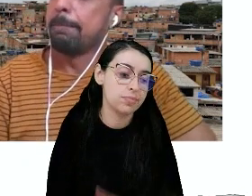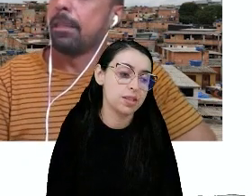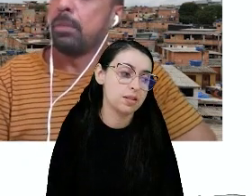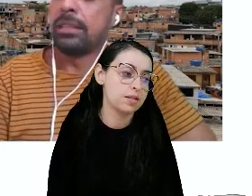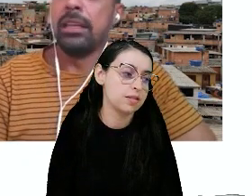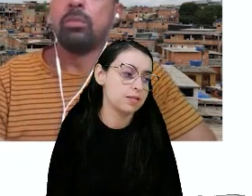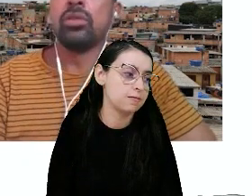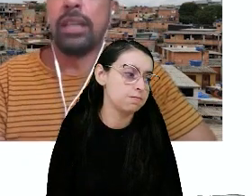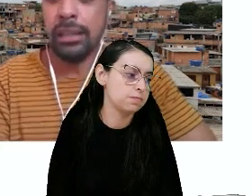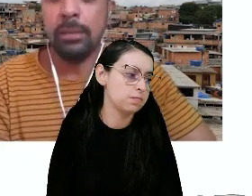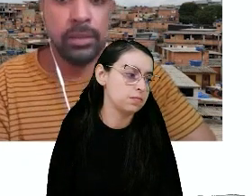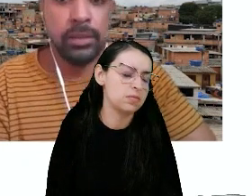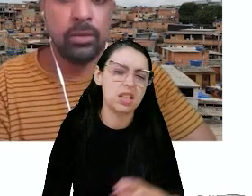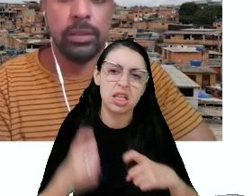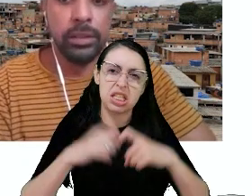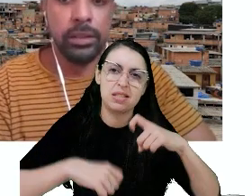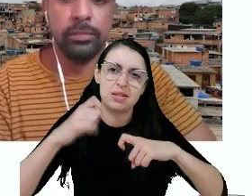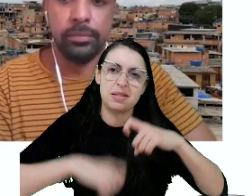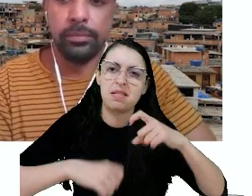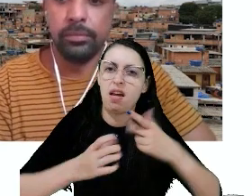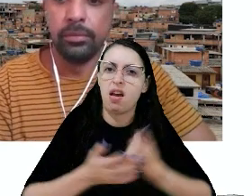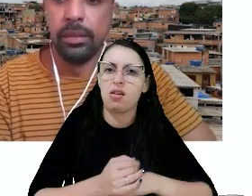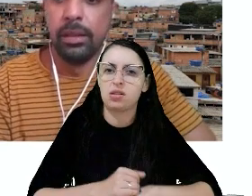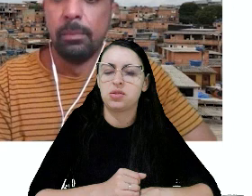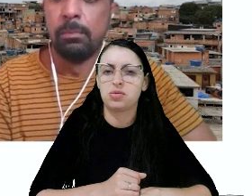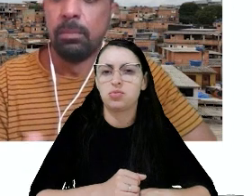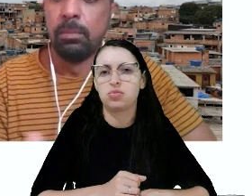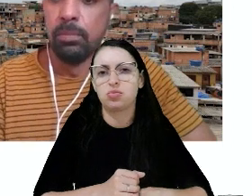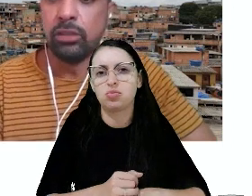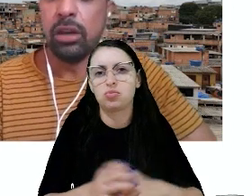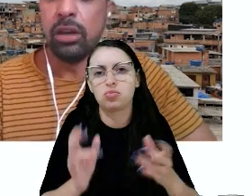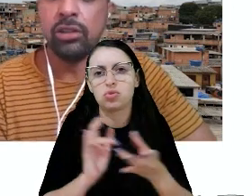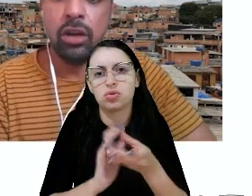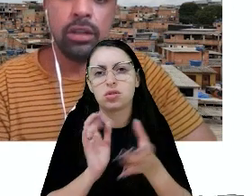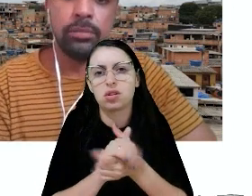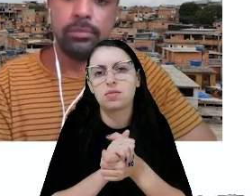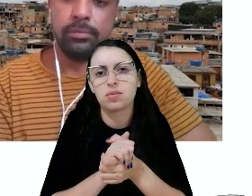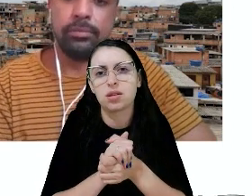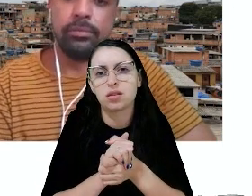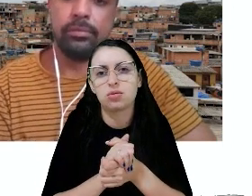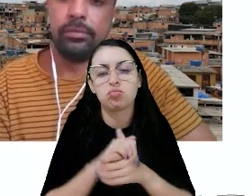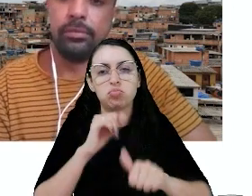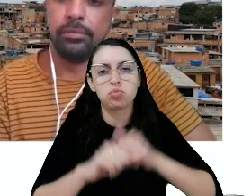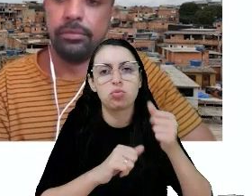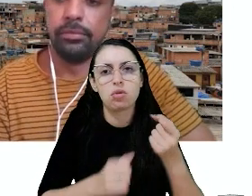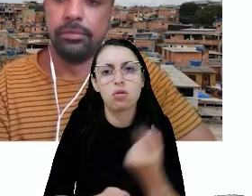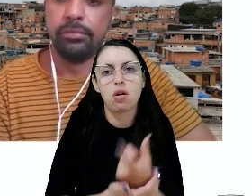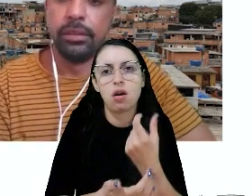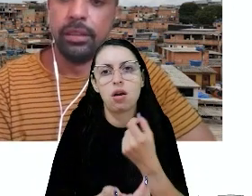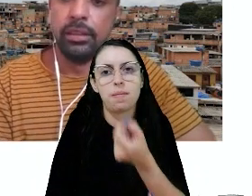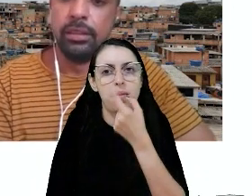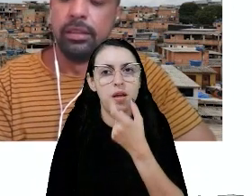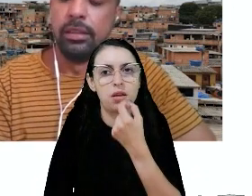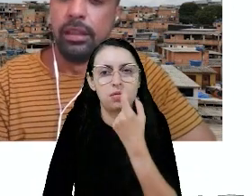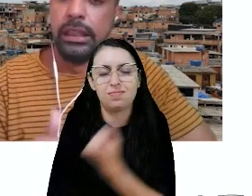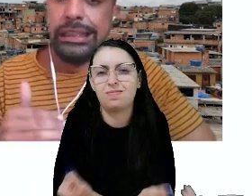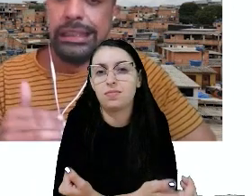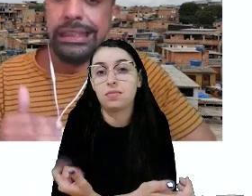infelizmente, para ser abusada por esse companheiro em troca de droga.